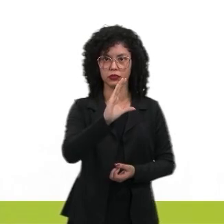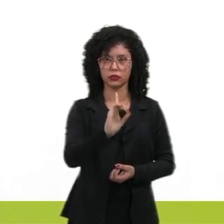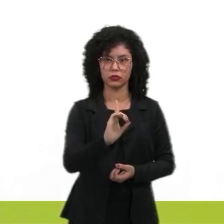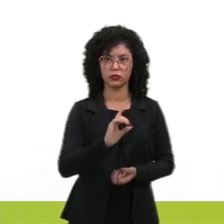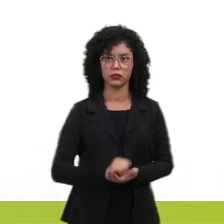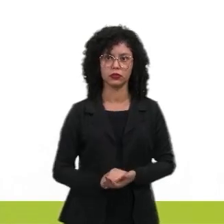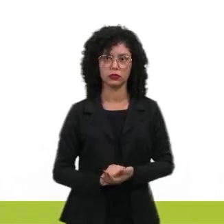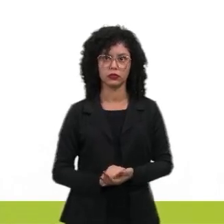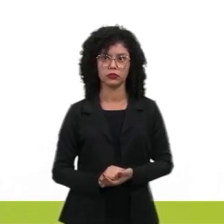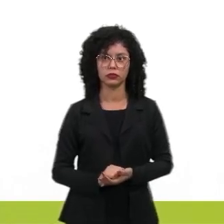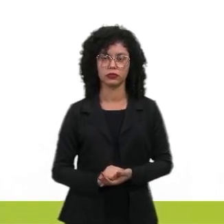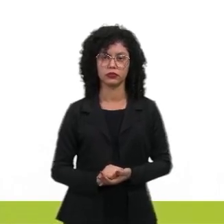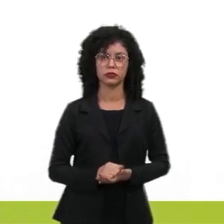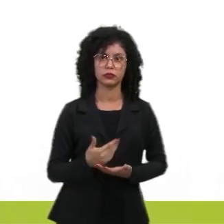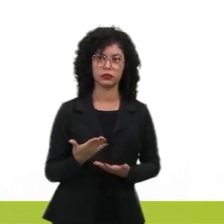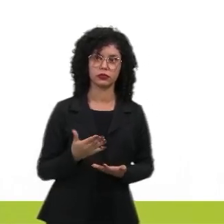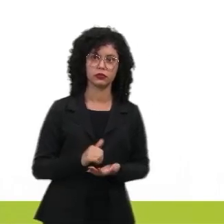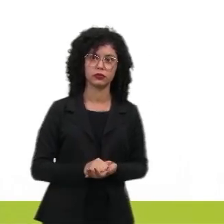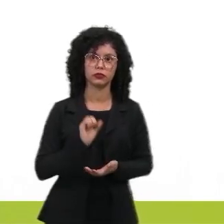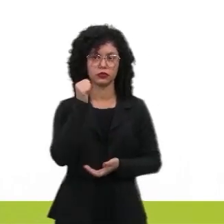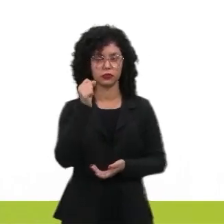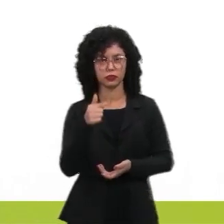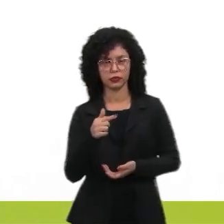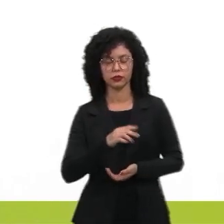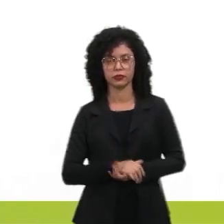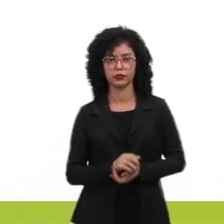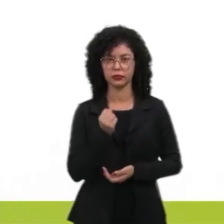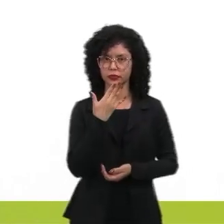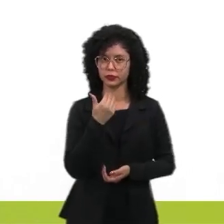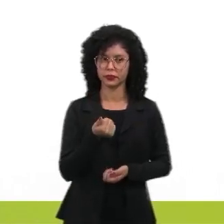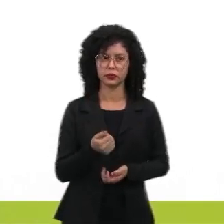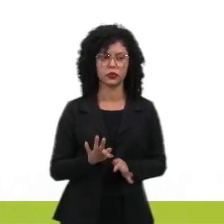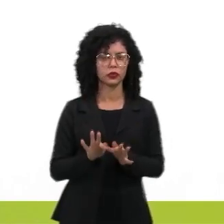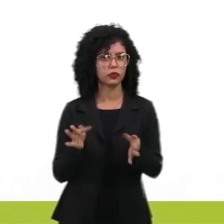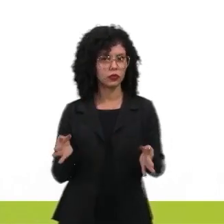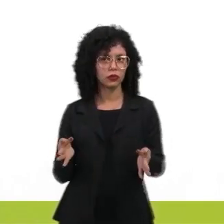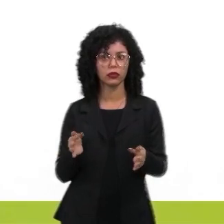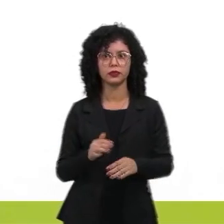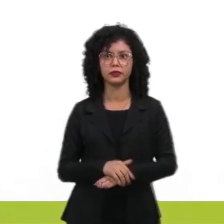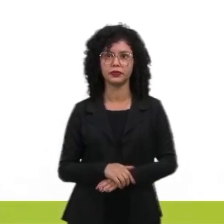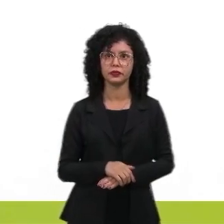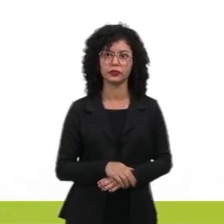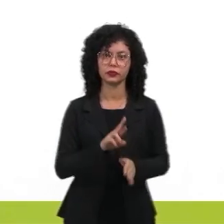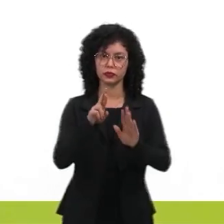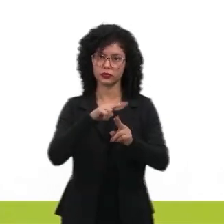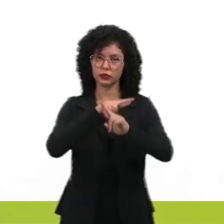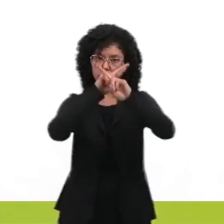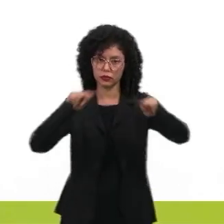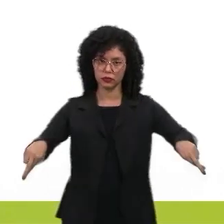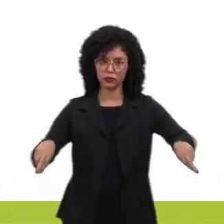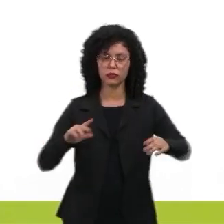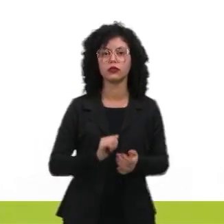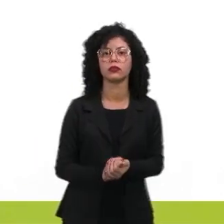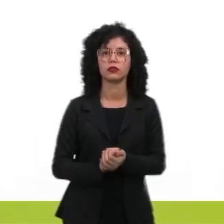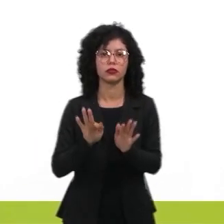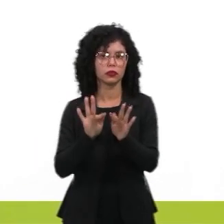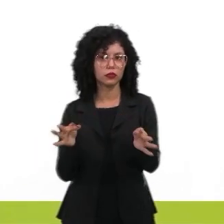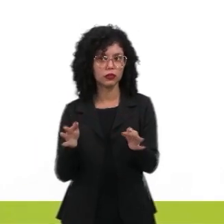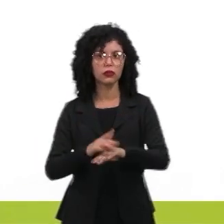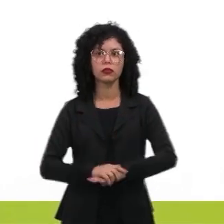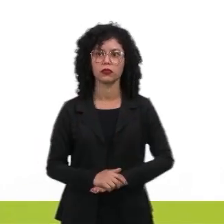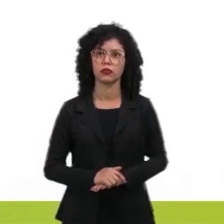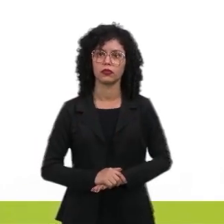também considero absurdo, então eu ficaria entre o 8 e o 7, tá bom? Cálculo simples de regra de 3, usando regra de 3 simples, porque eu